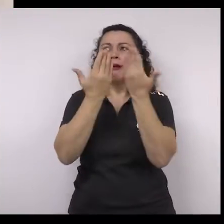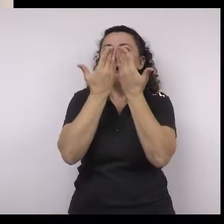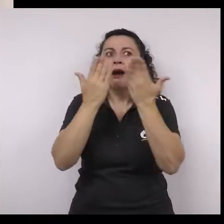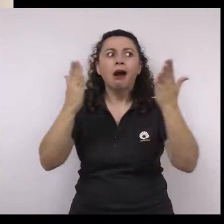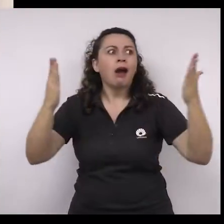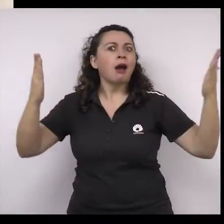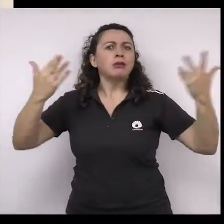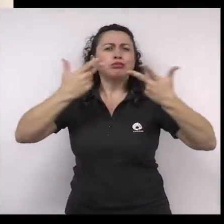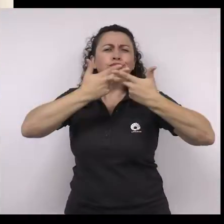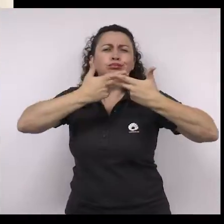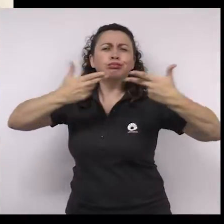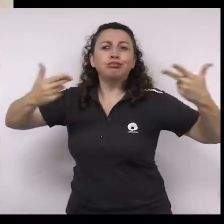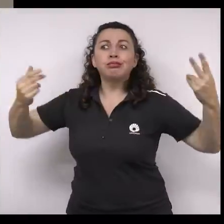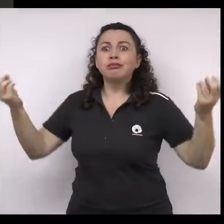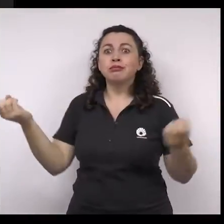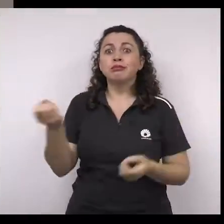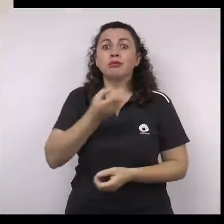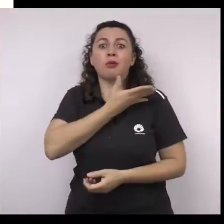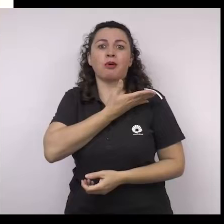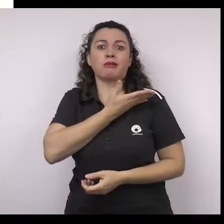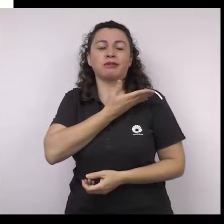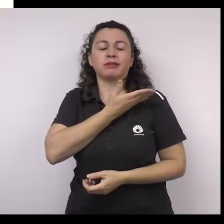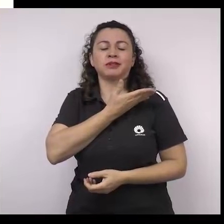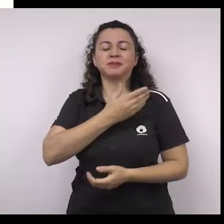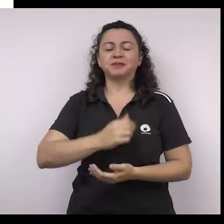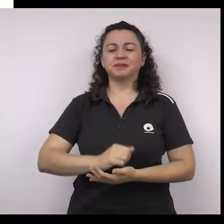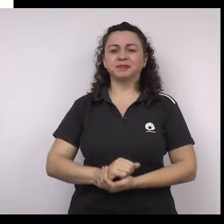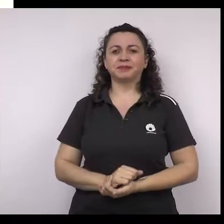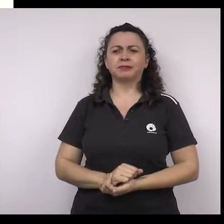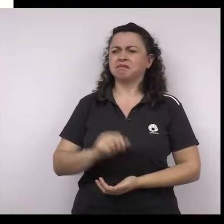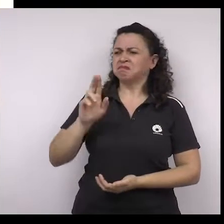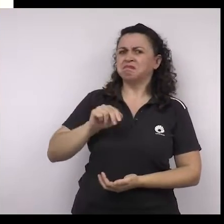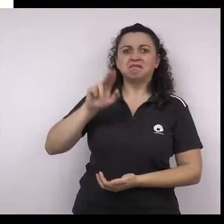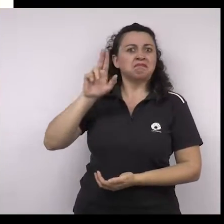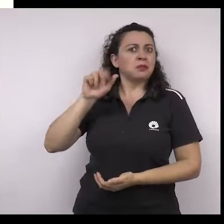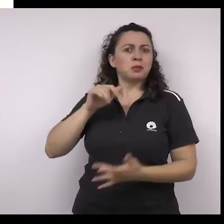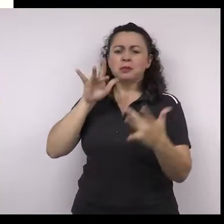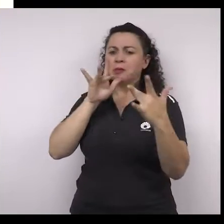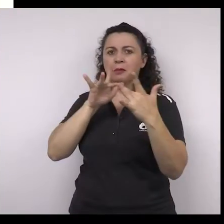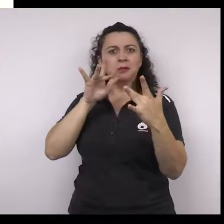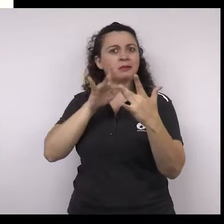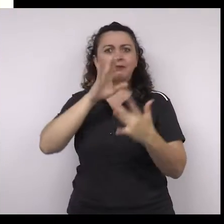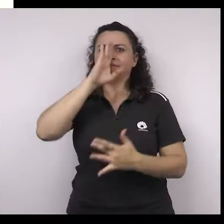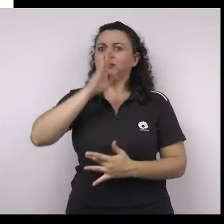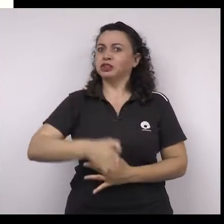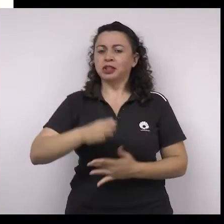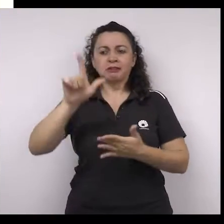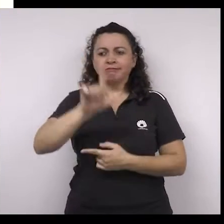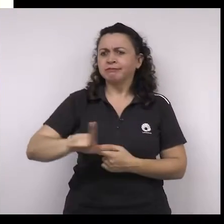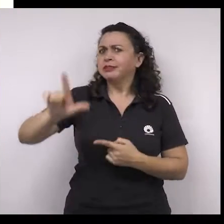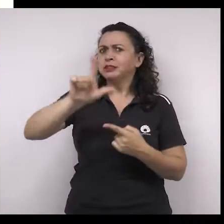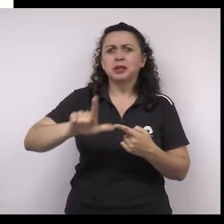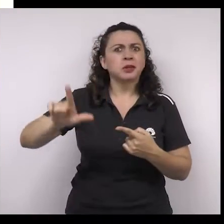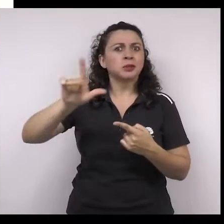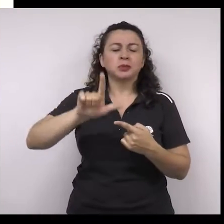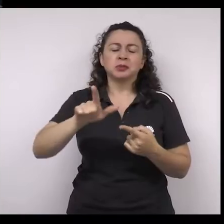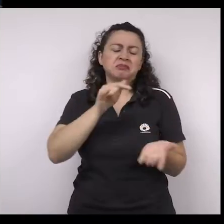universo ainda a ser descoberto. Eu nunca tinha tanto lidado assim diretamente com as obras literárias. Já